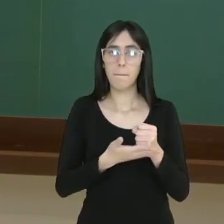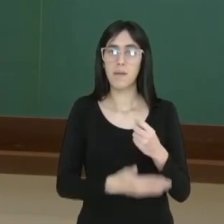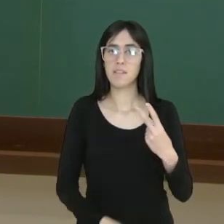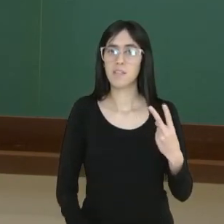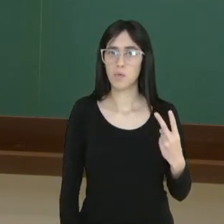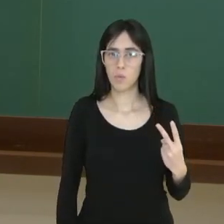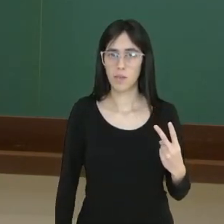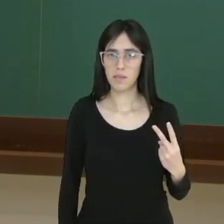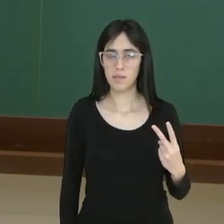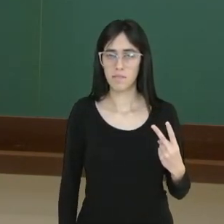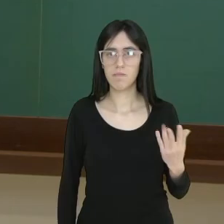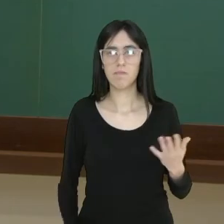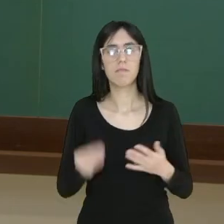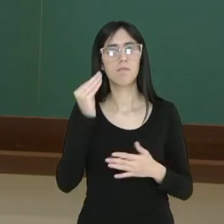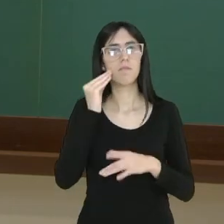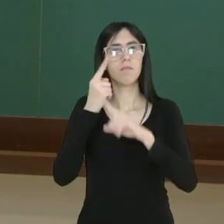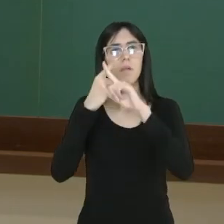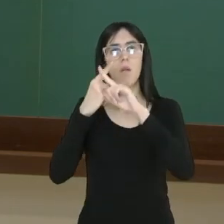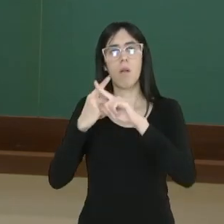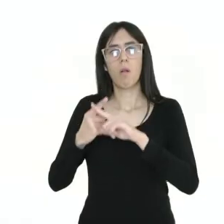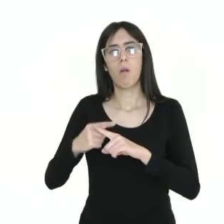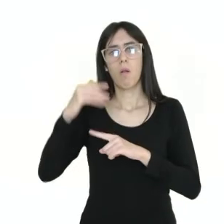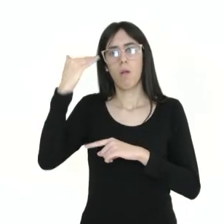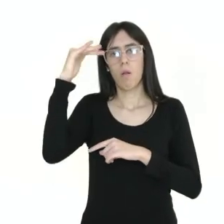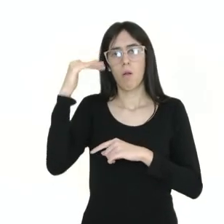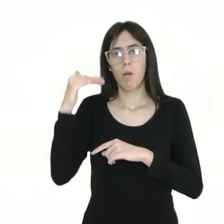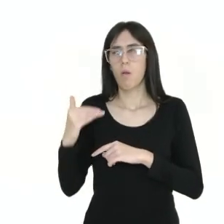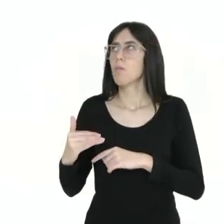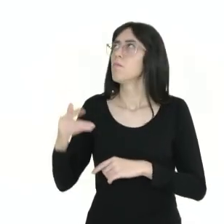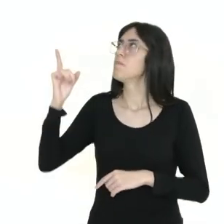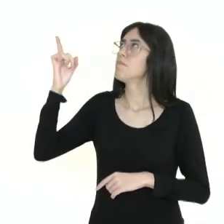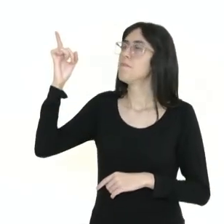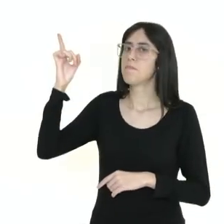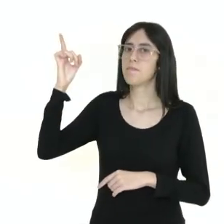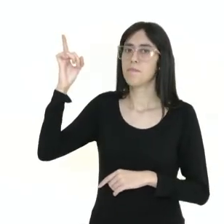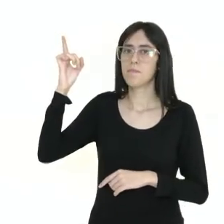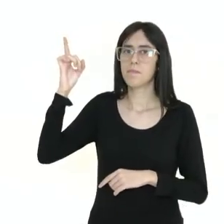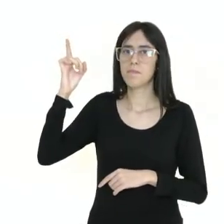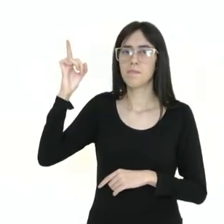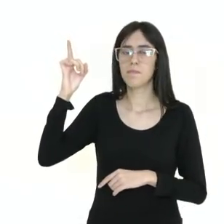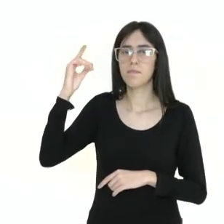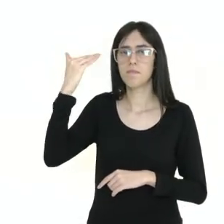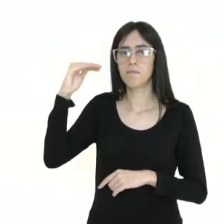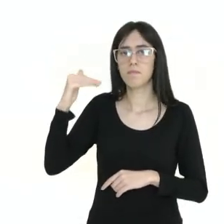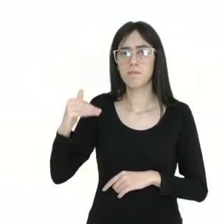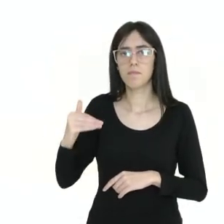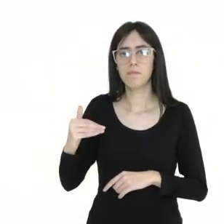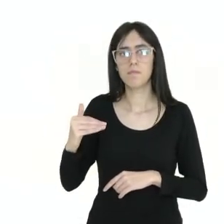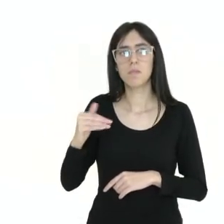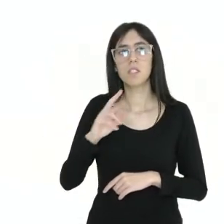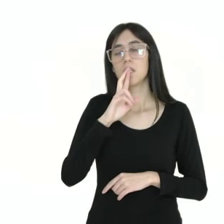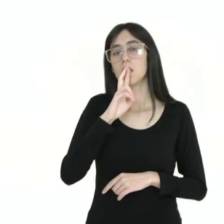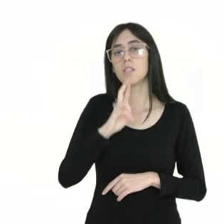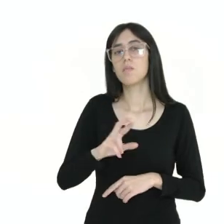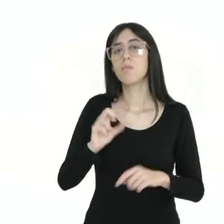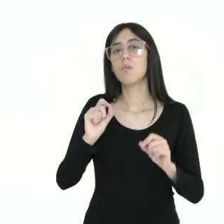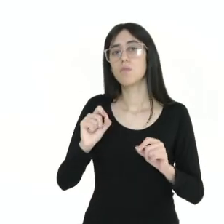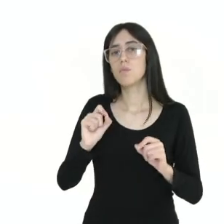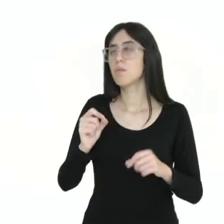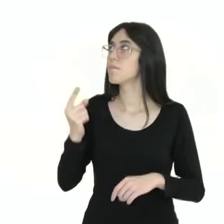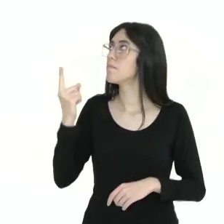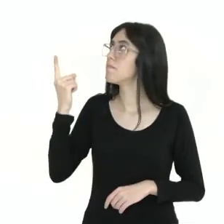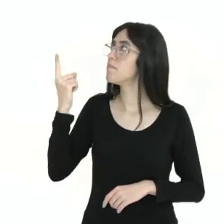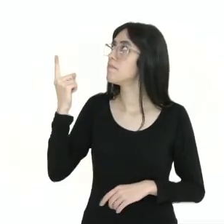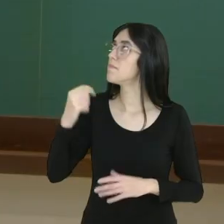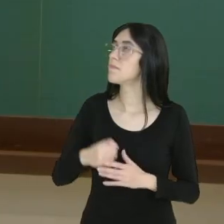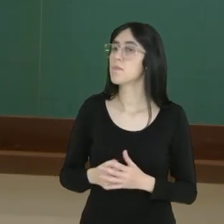Então, decompondo em fatores primos. Fizemos a decomposição do 64 e percebemos que podemos escrevê-lo